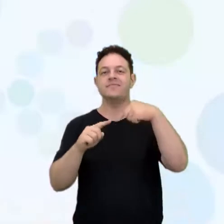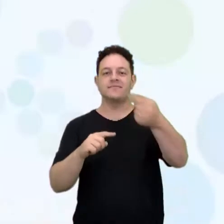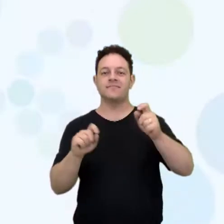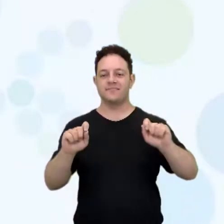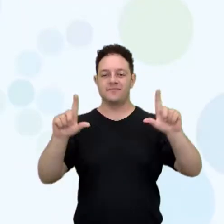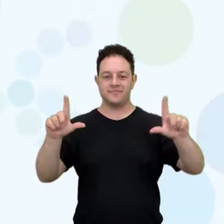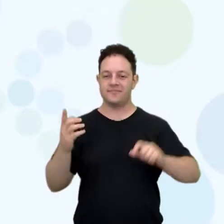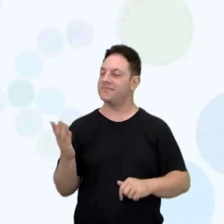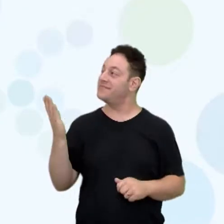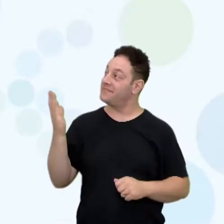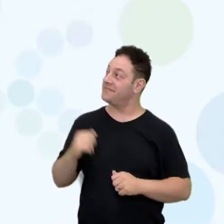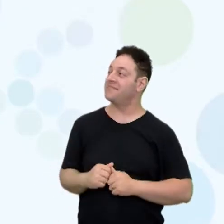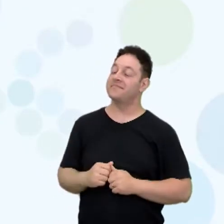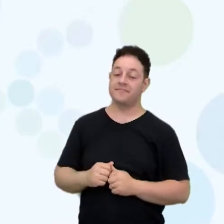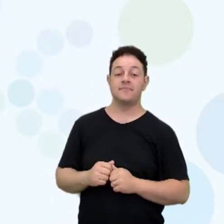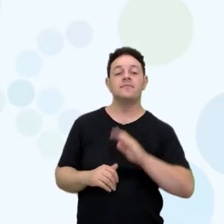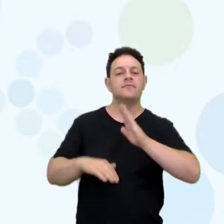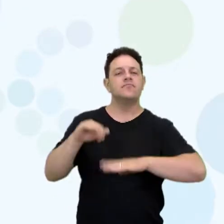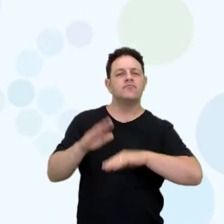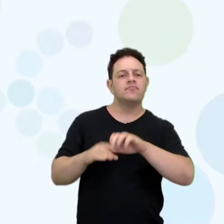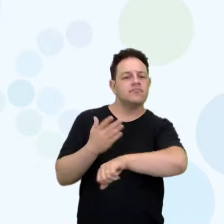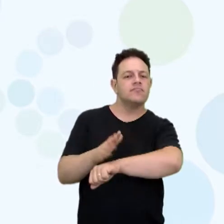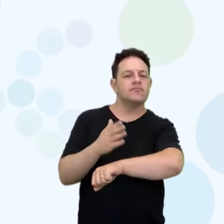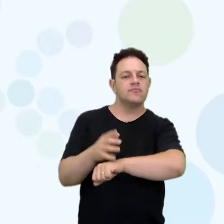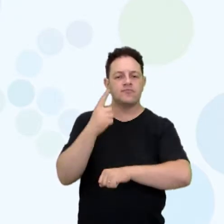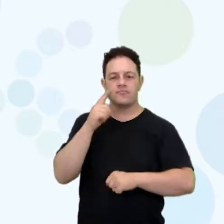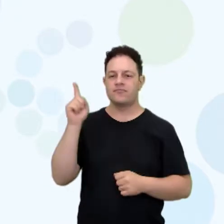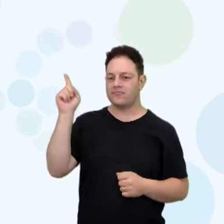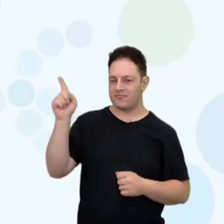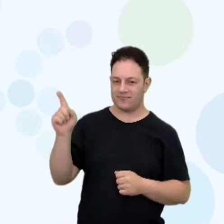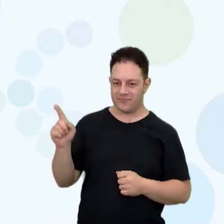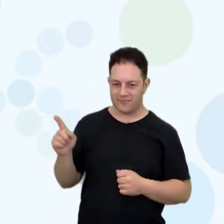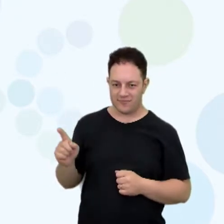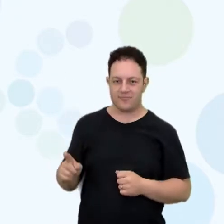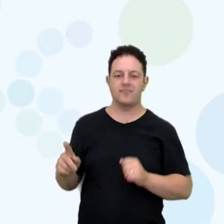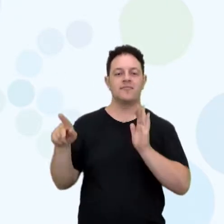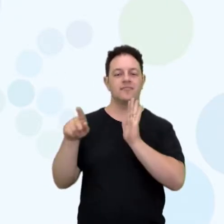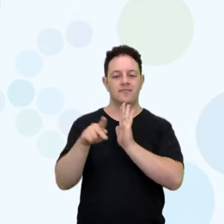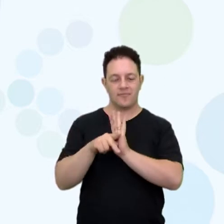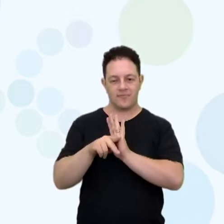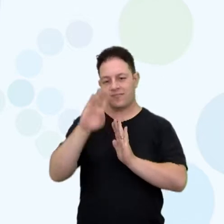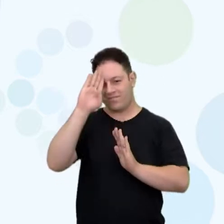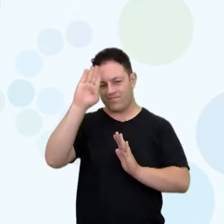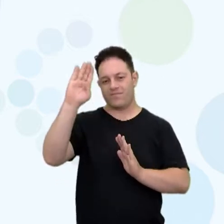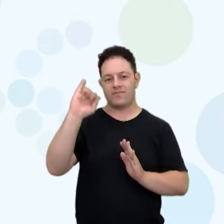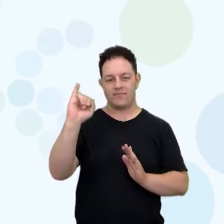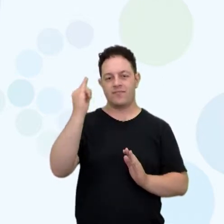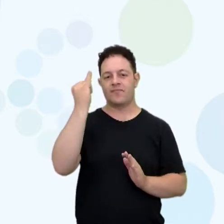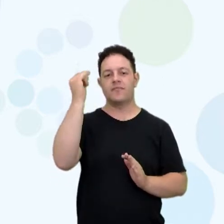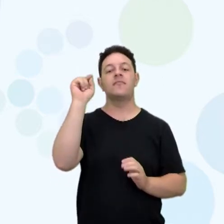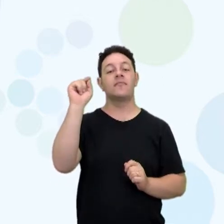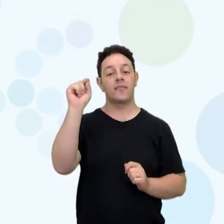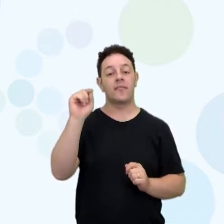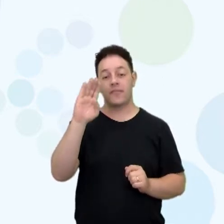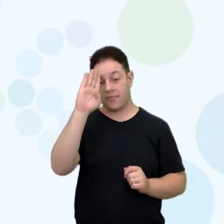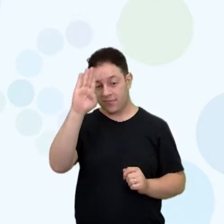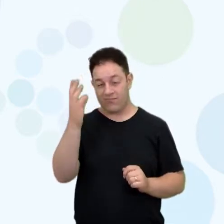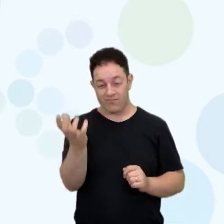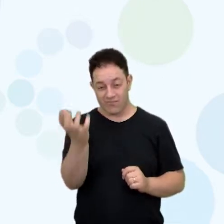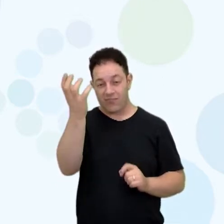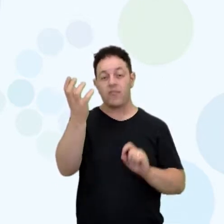ver aí as habilidades. Tá aí habilidades daí, dos eixos estruturantes. Lembrando que o principal